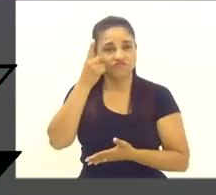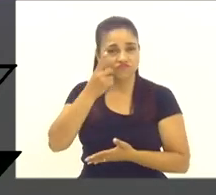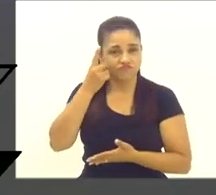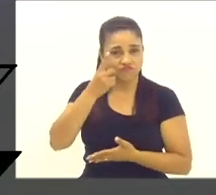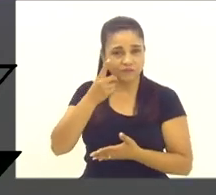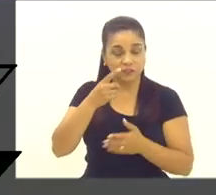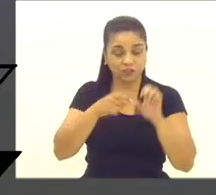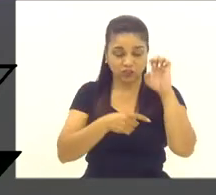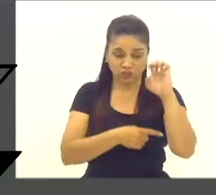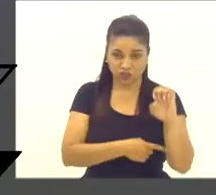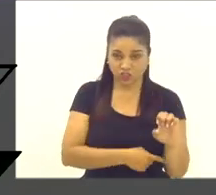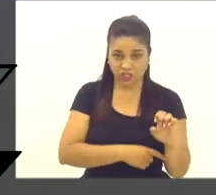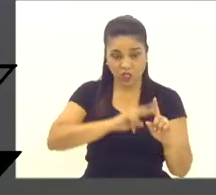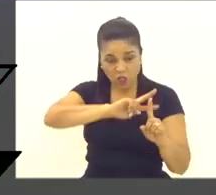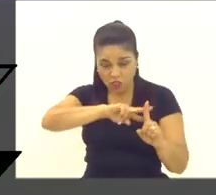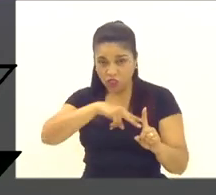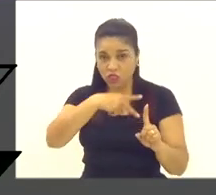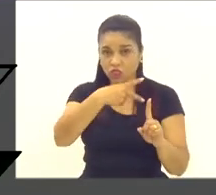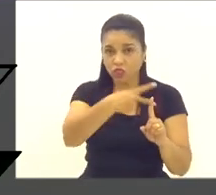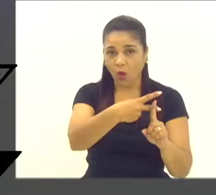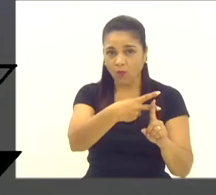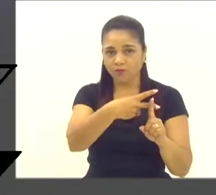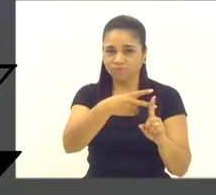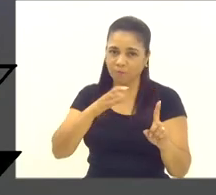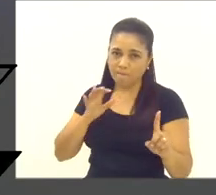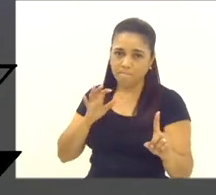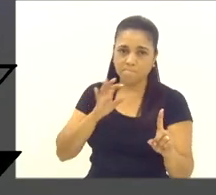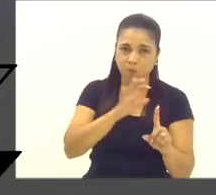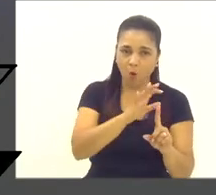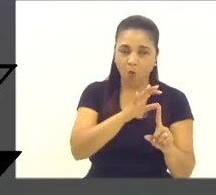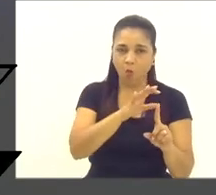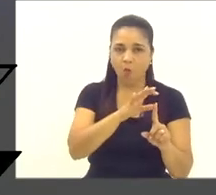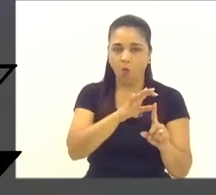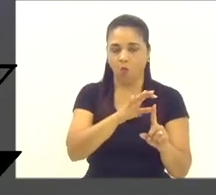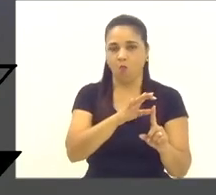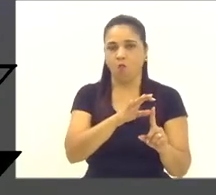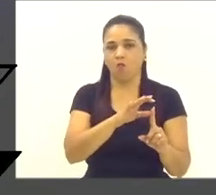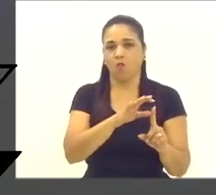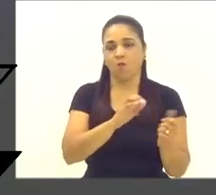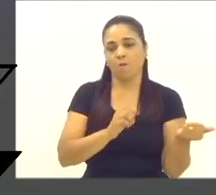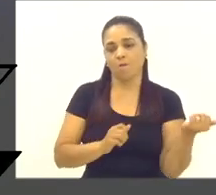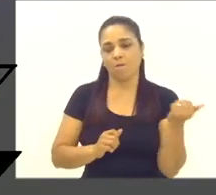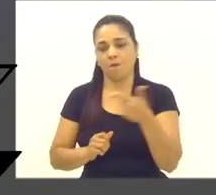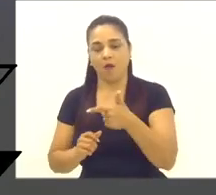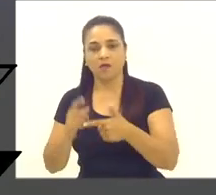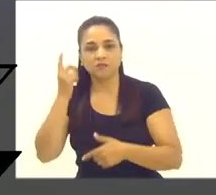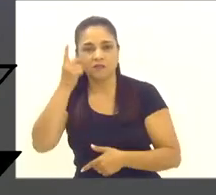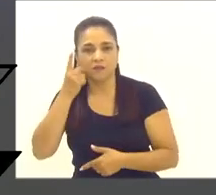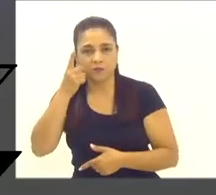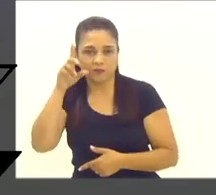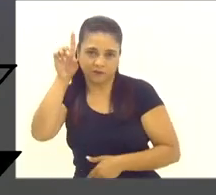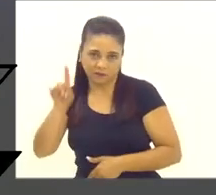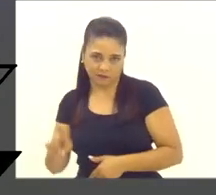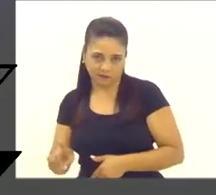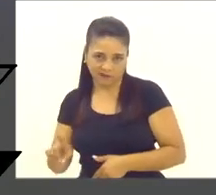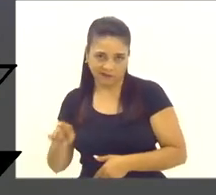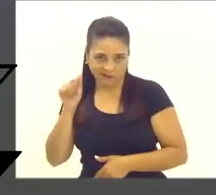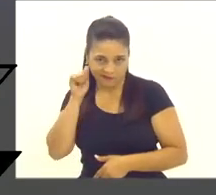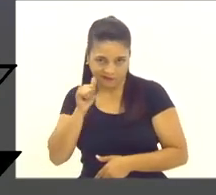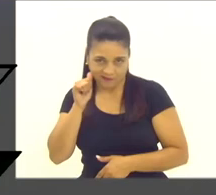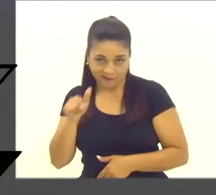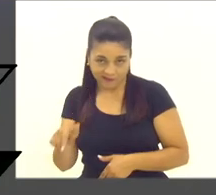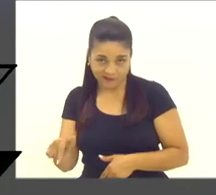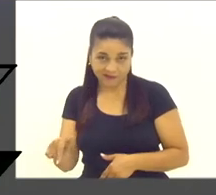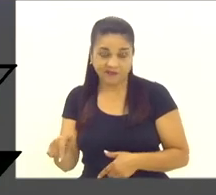de esquerda recebem o dobro de ataques em números né em números absolutos que as deputadas da direita quando a gente